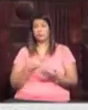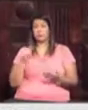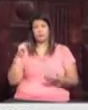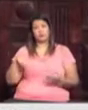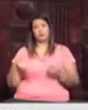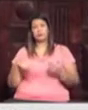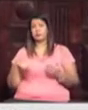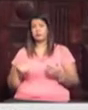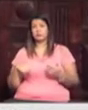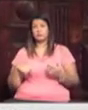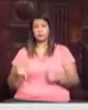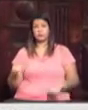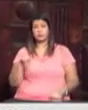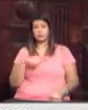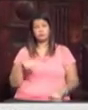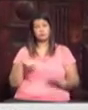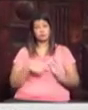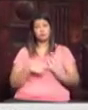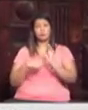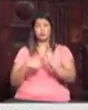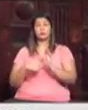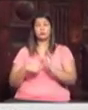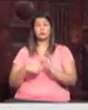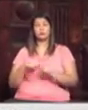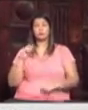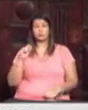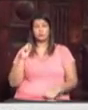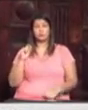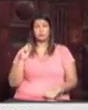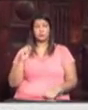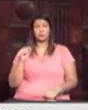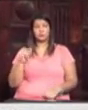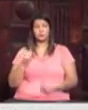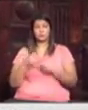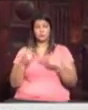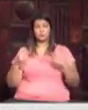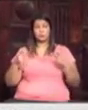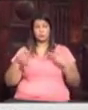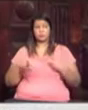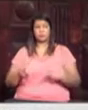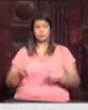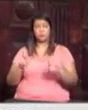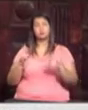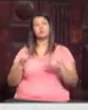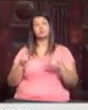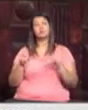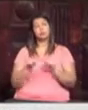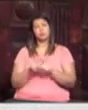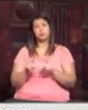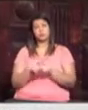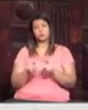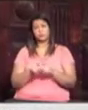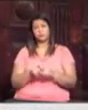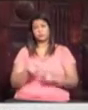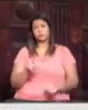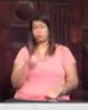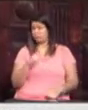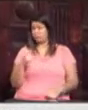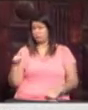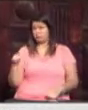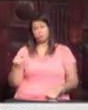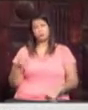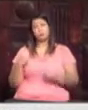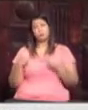dele. Numa demonstração, inclusive, de que as coisas continuam andando. Mas tudo bem, não tive aqui a